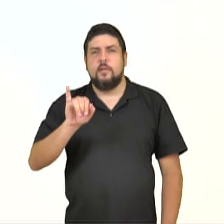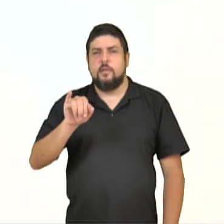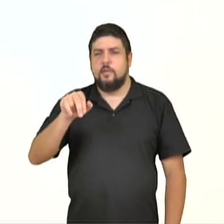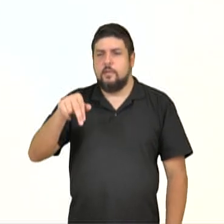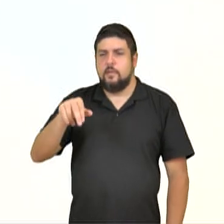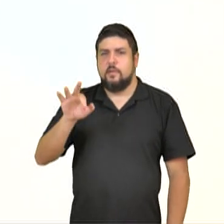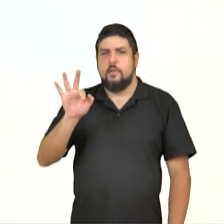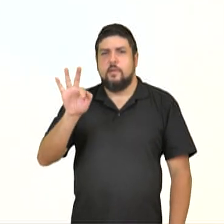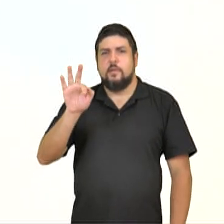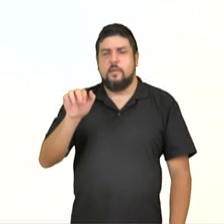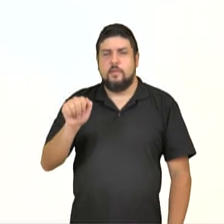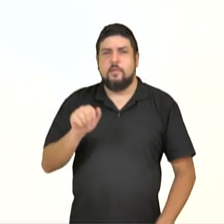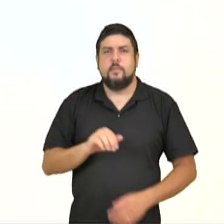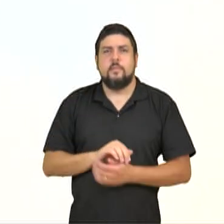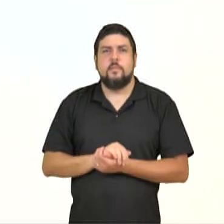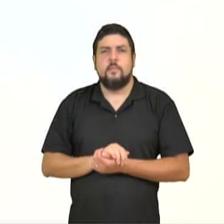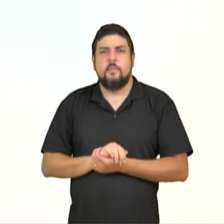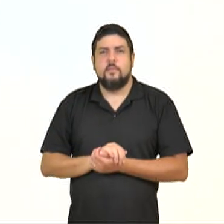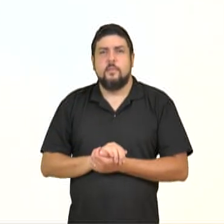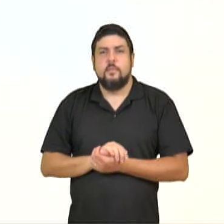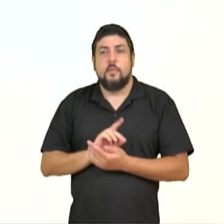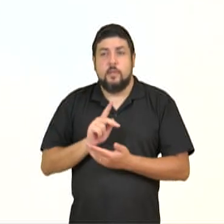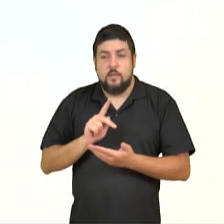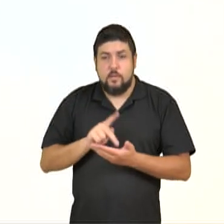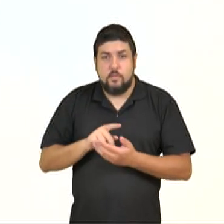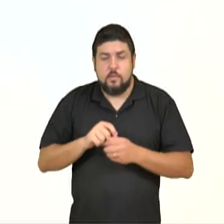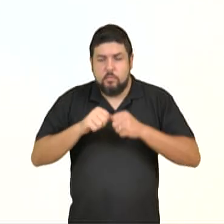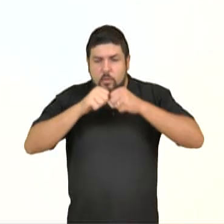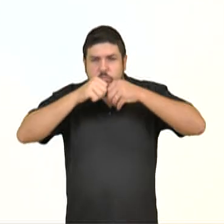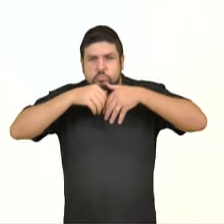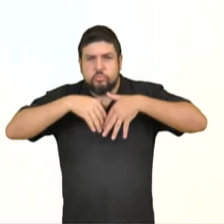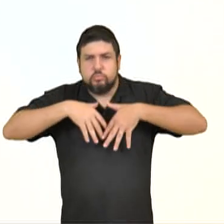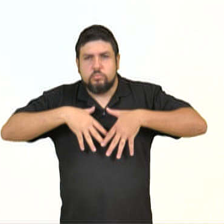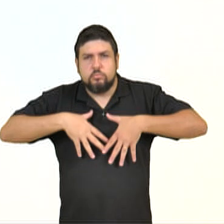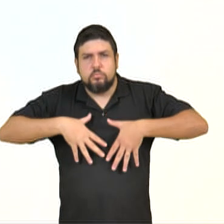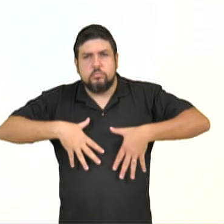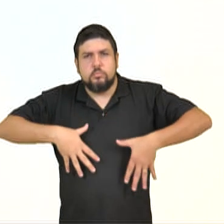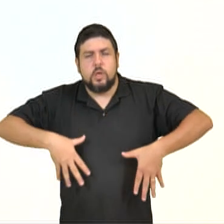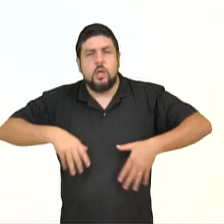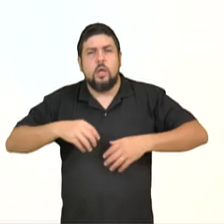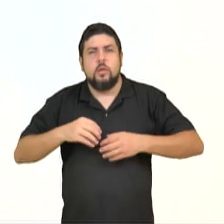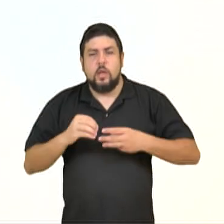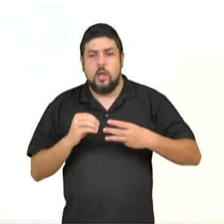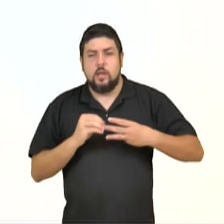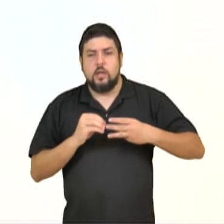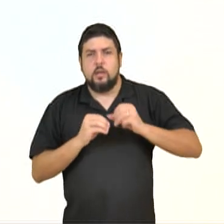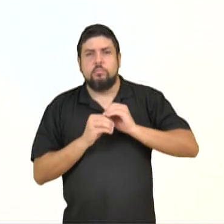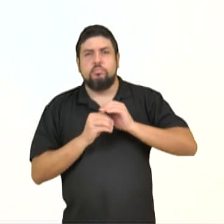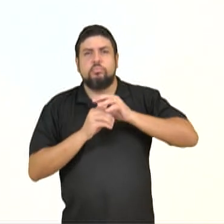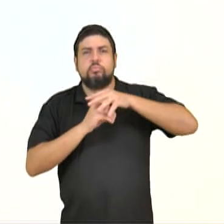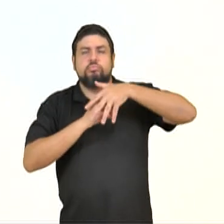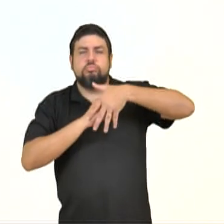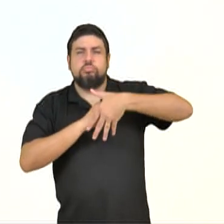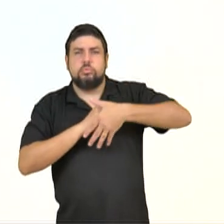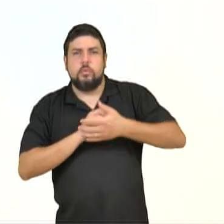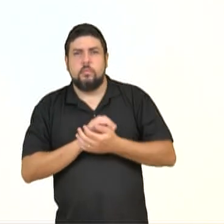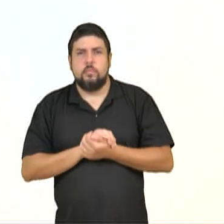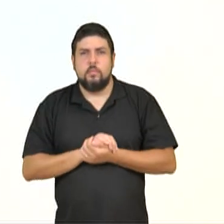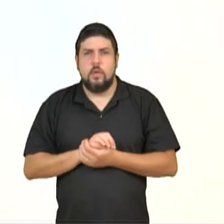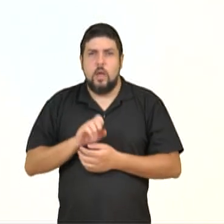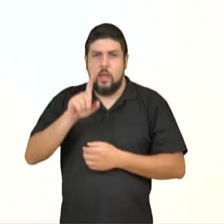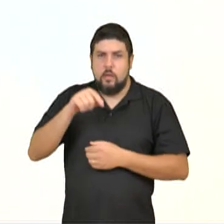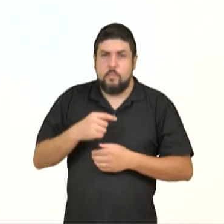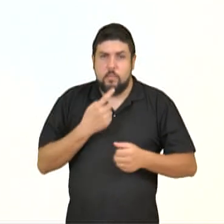Ela realmente banha todas as células do corpo. Então, lembrando aqui que a linfa é um líquido, né, que sai do